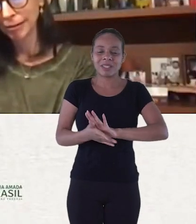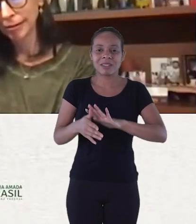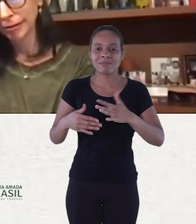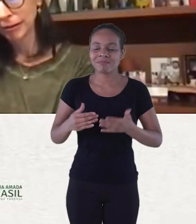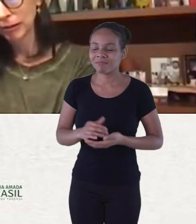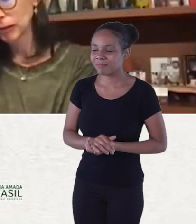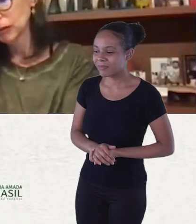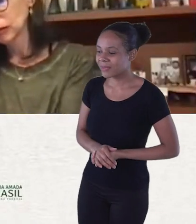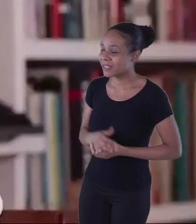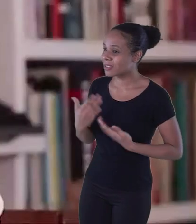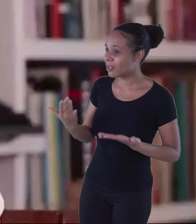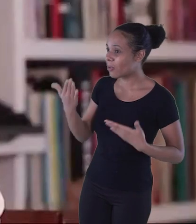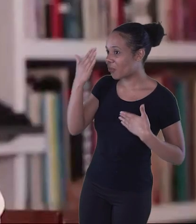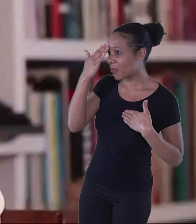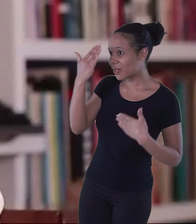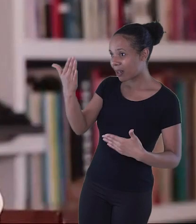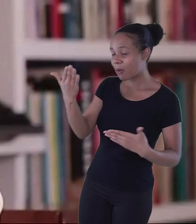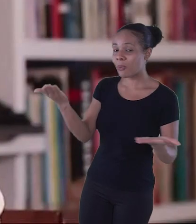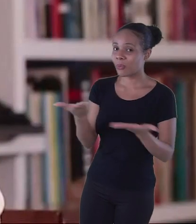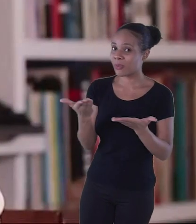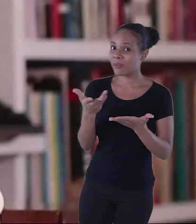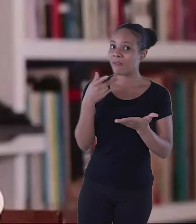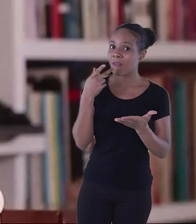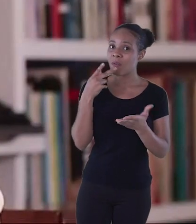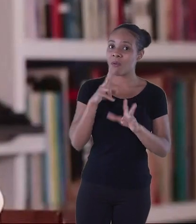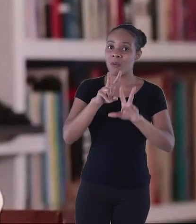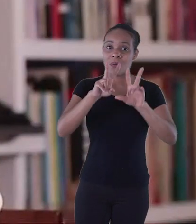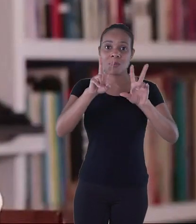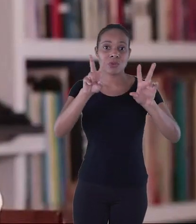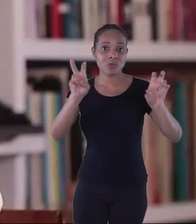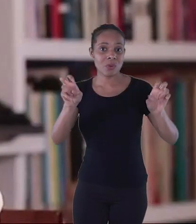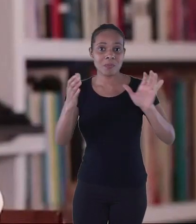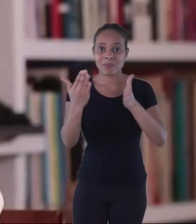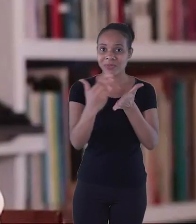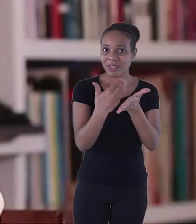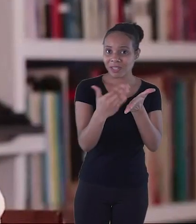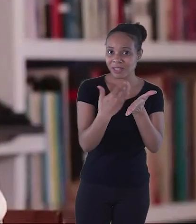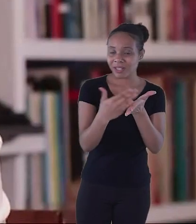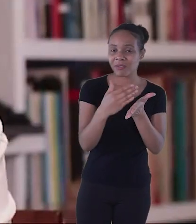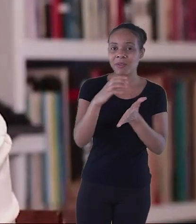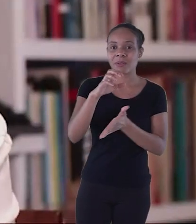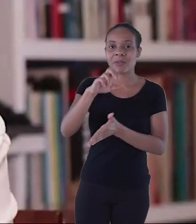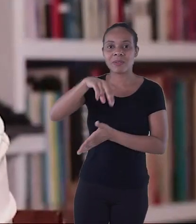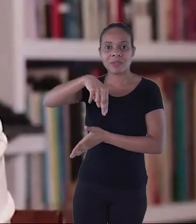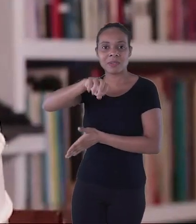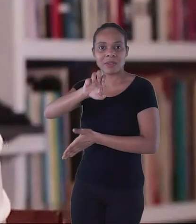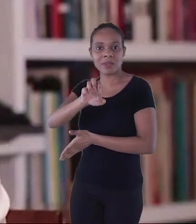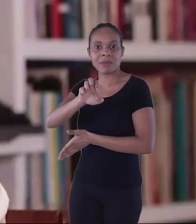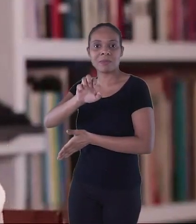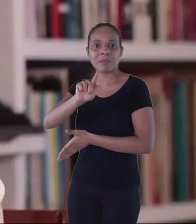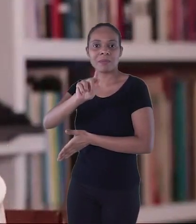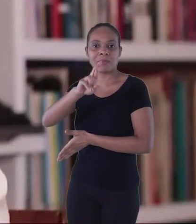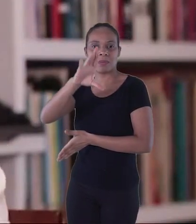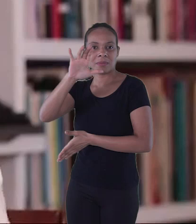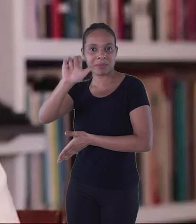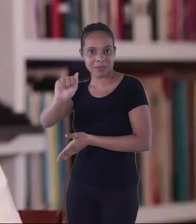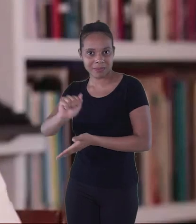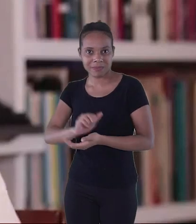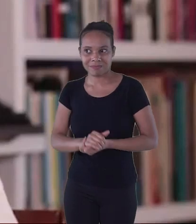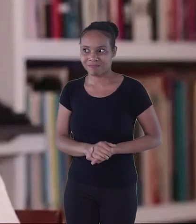livro Enciclopédia Negra, de Lília Schwartz, Jaime Laureano